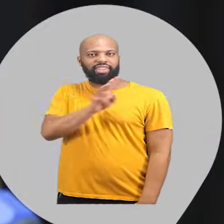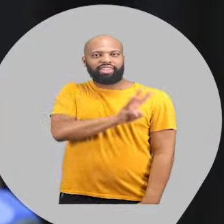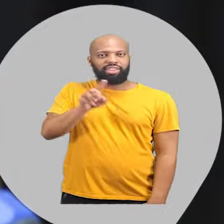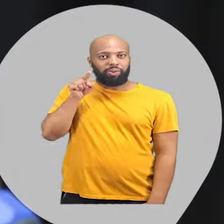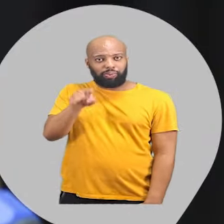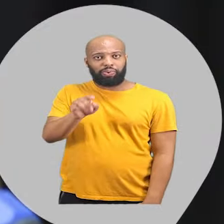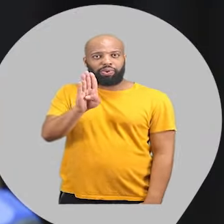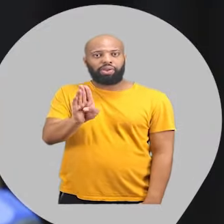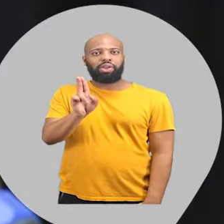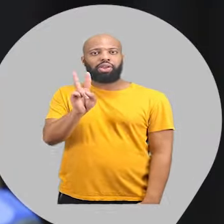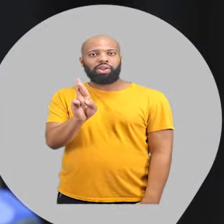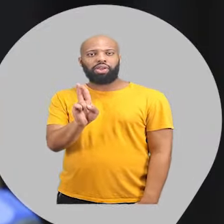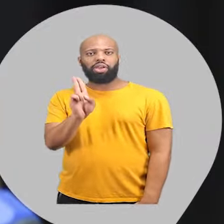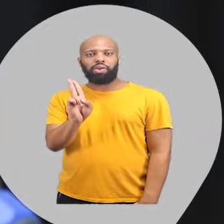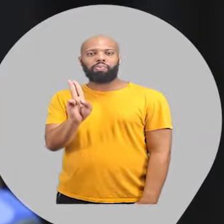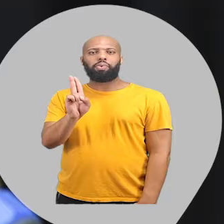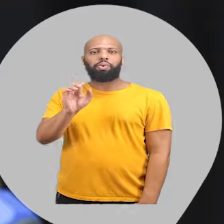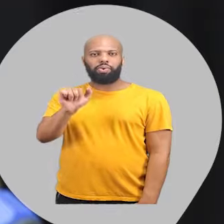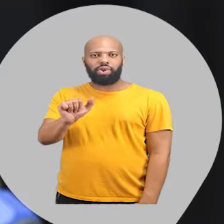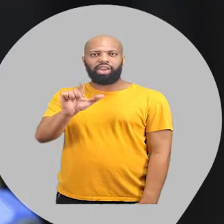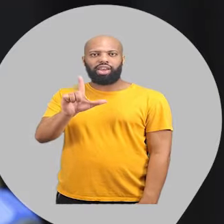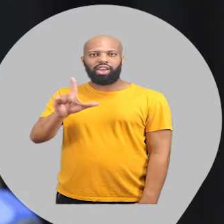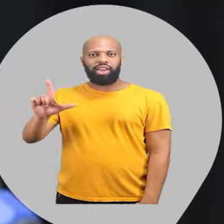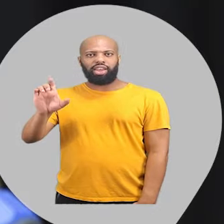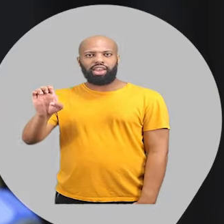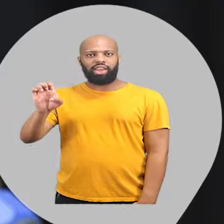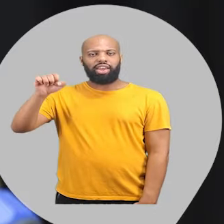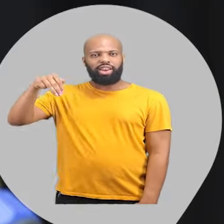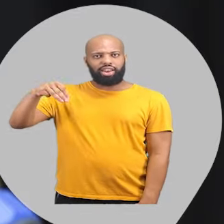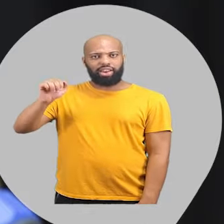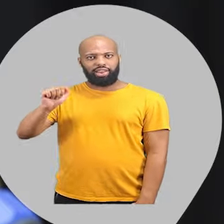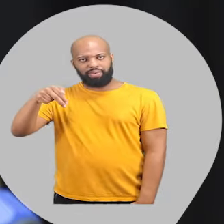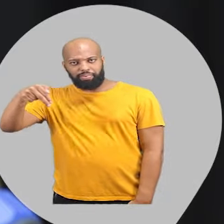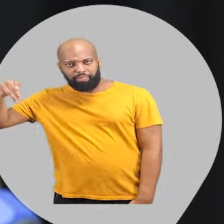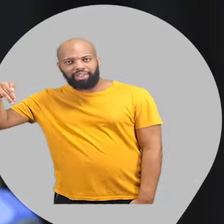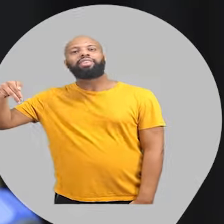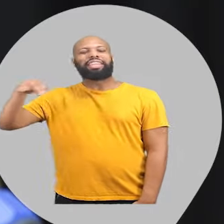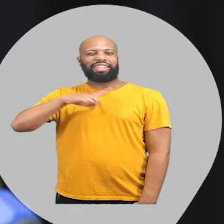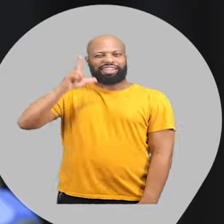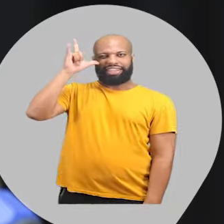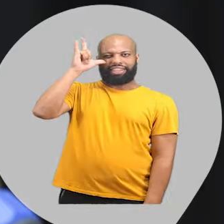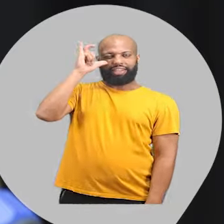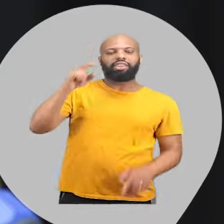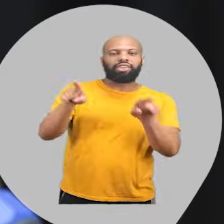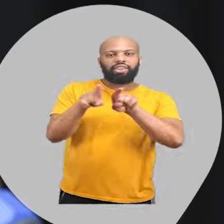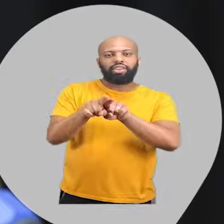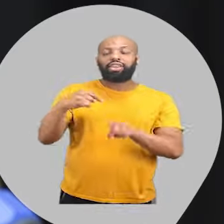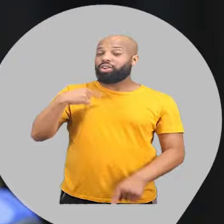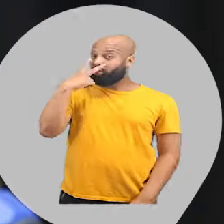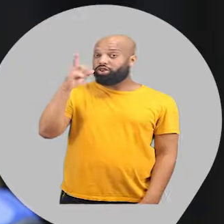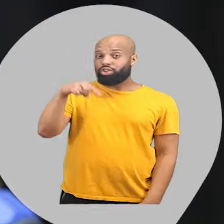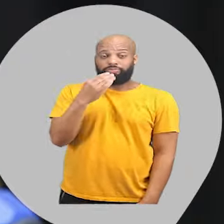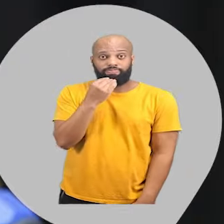dela que é www.brunalema brualema desculpa com dois l e com dois n tá lá também no Instagram e